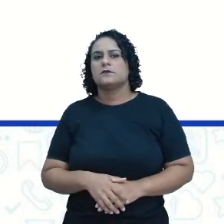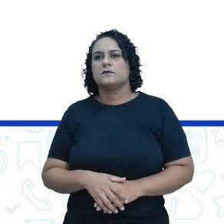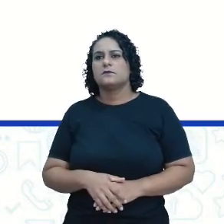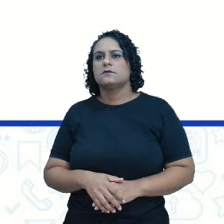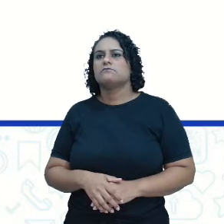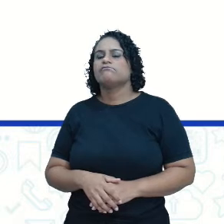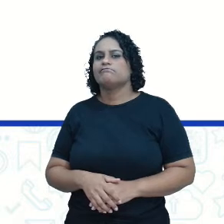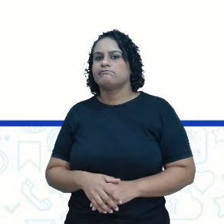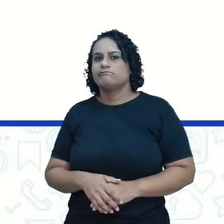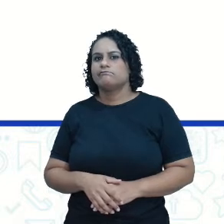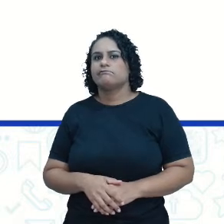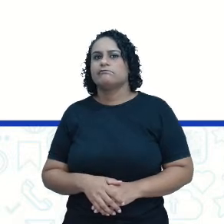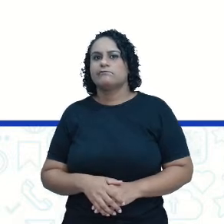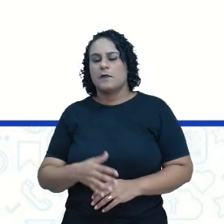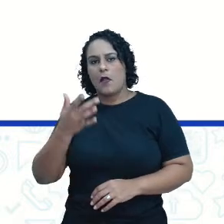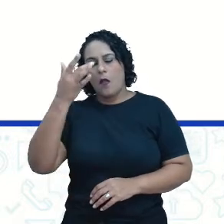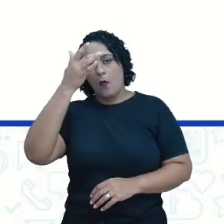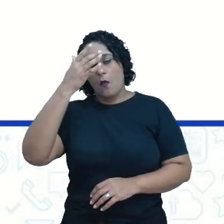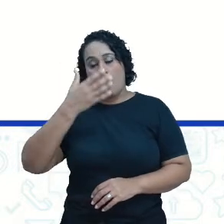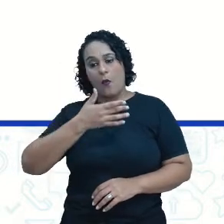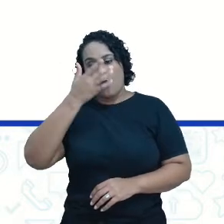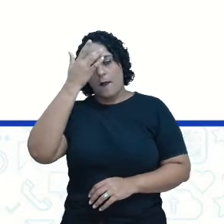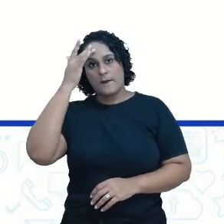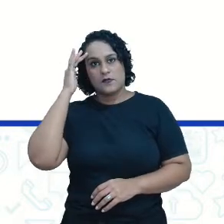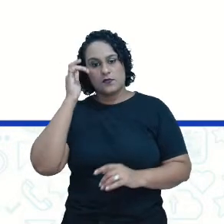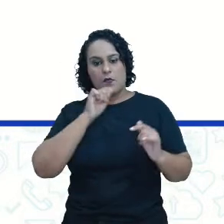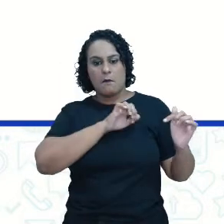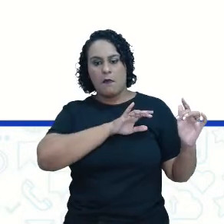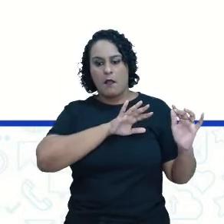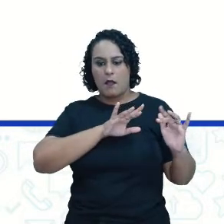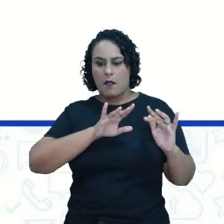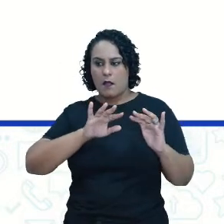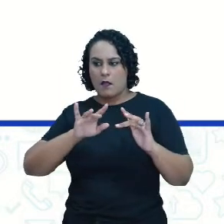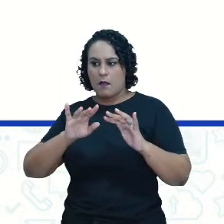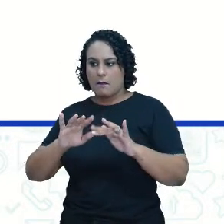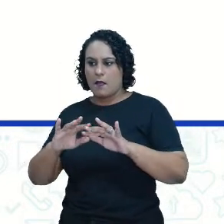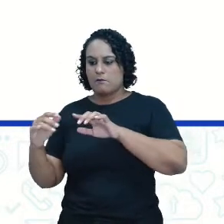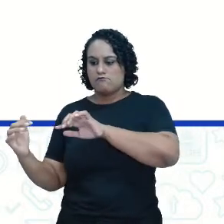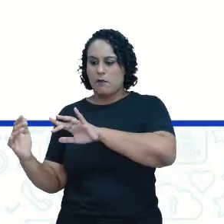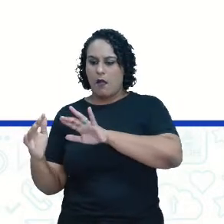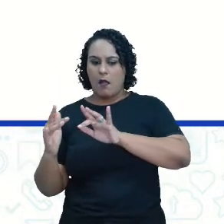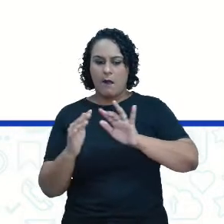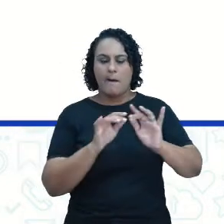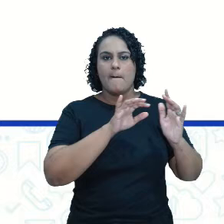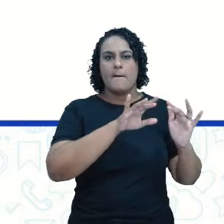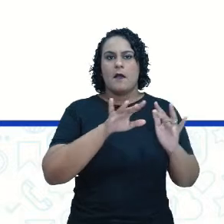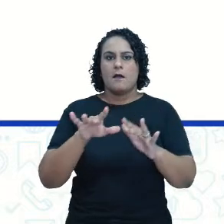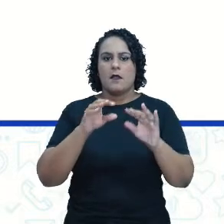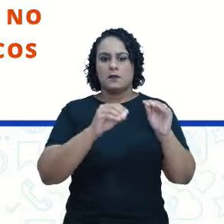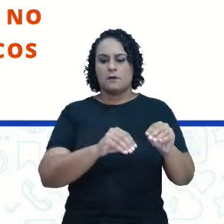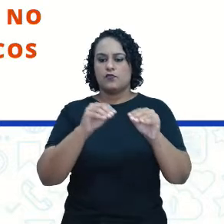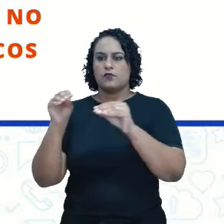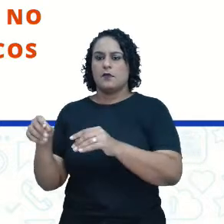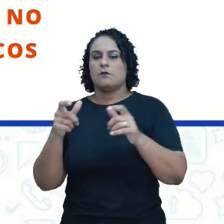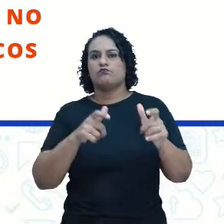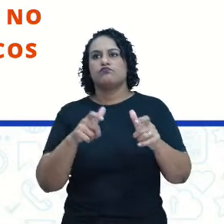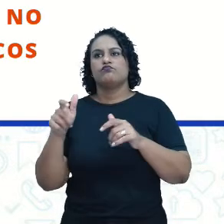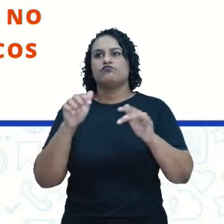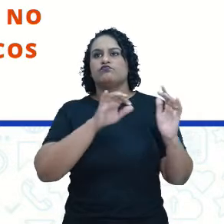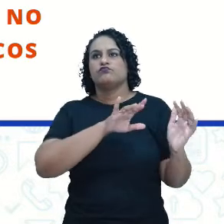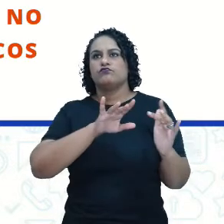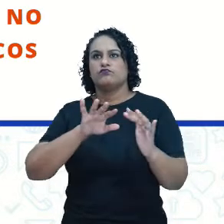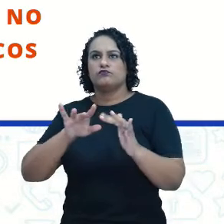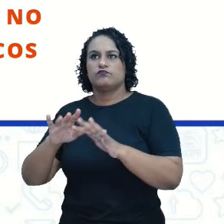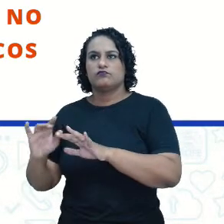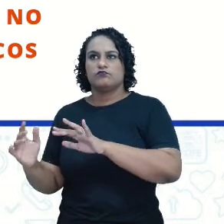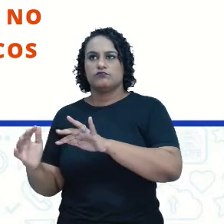atrás foi que os homens começaram a sair de um lugar para outro, né, com maior facilidade, né, se transportar de um lugar para